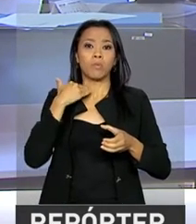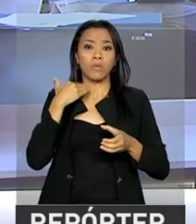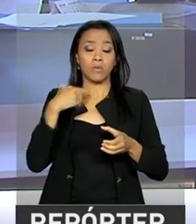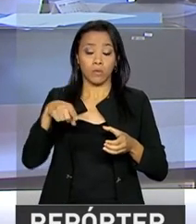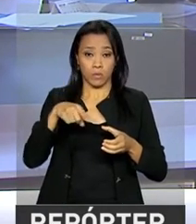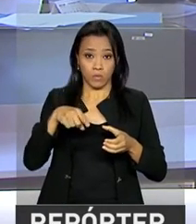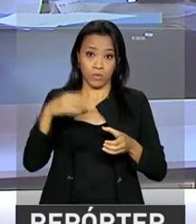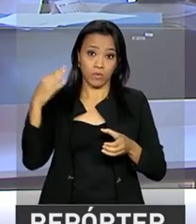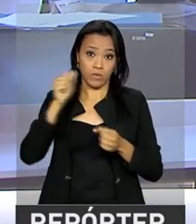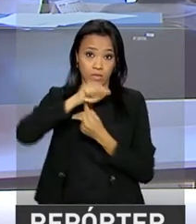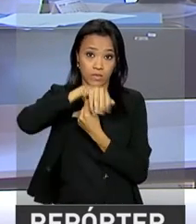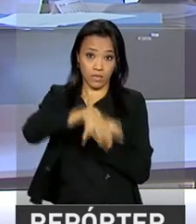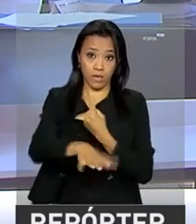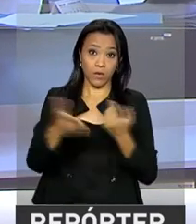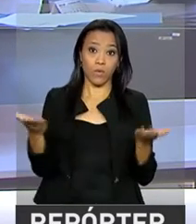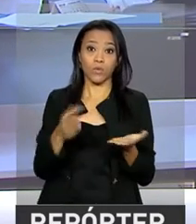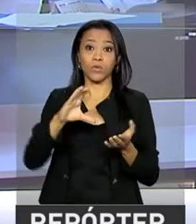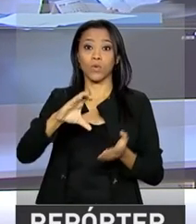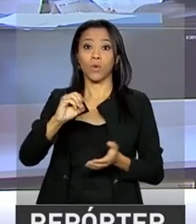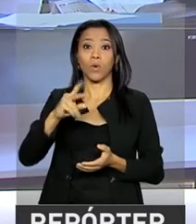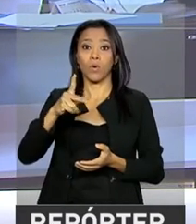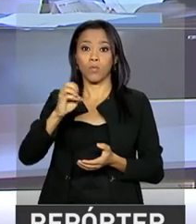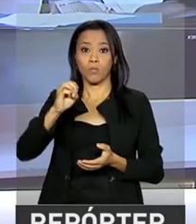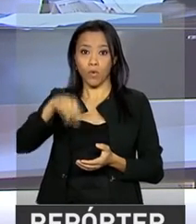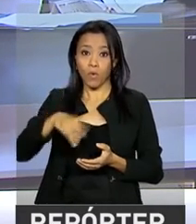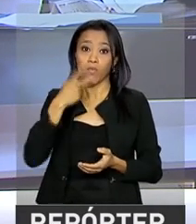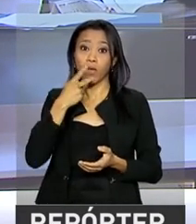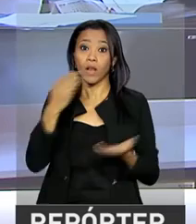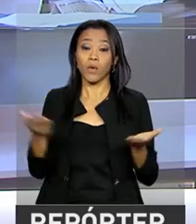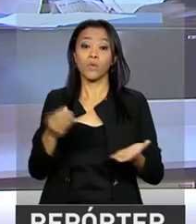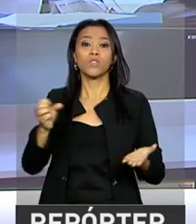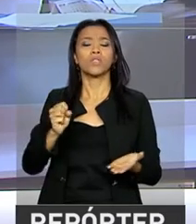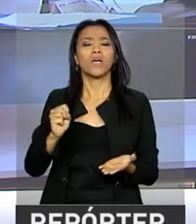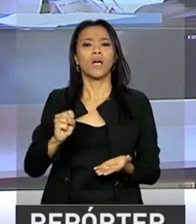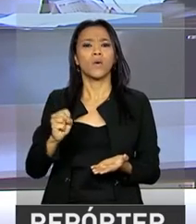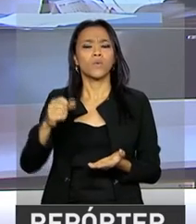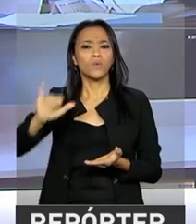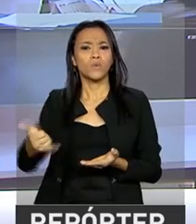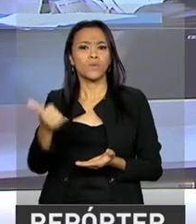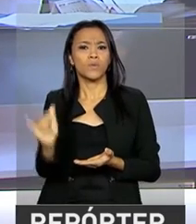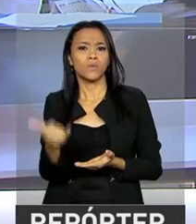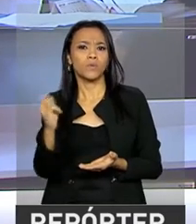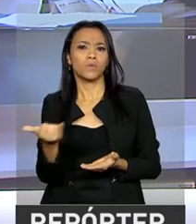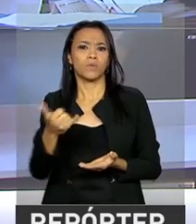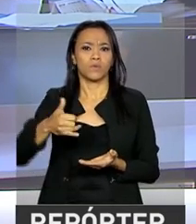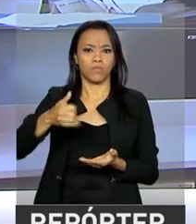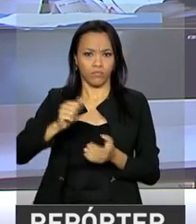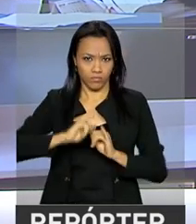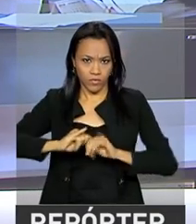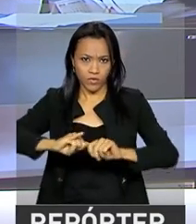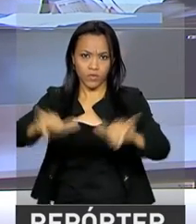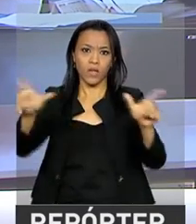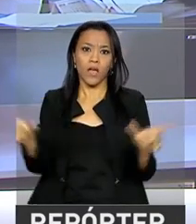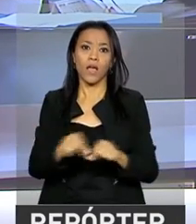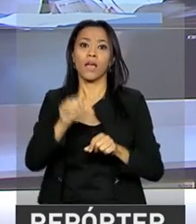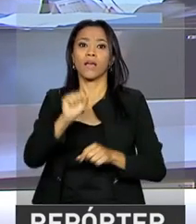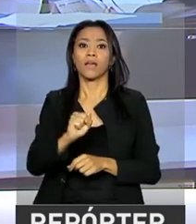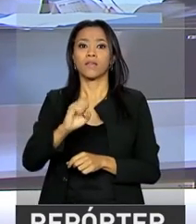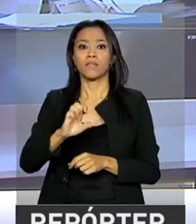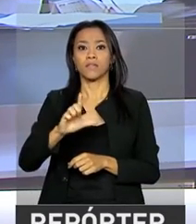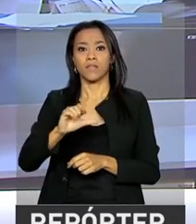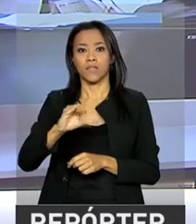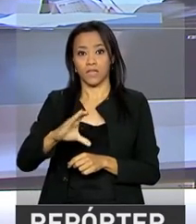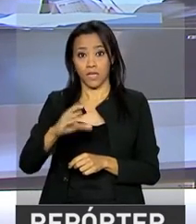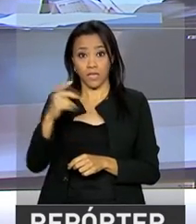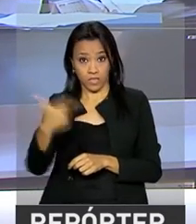divulga hoje a tendência do juro básico da economia a taxa selic é a segunda reunião do ano a